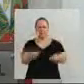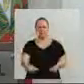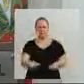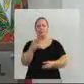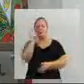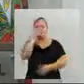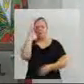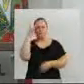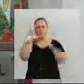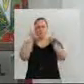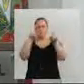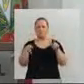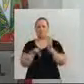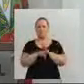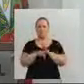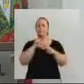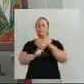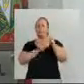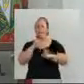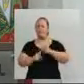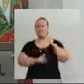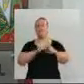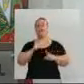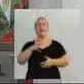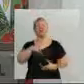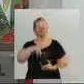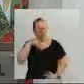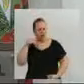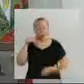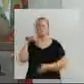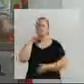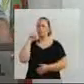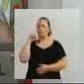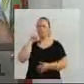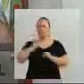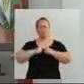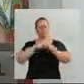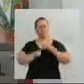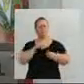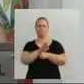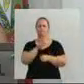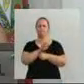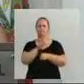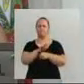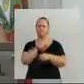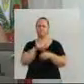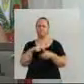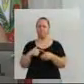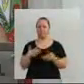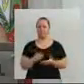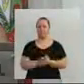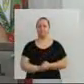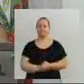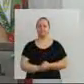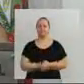públicos municipais que dedicam sua vida, dedicam sua alma, o seu dia a dia, sua energia em atender a nossa cidade. Mas eu quero